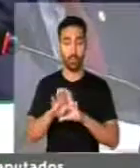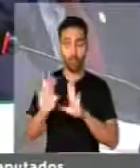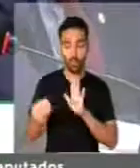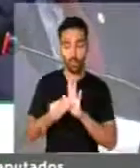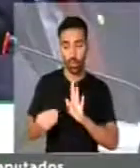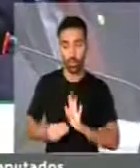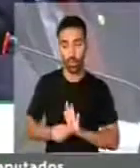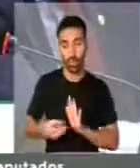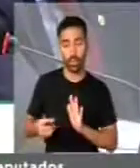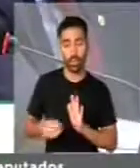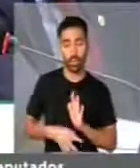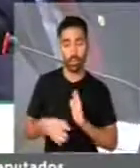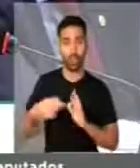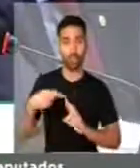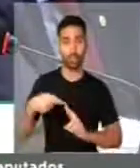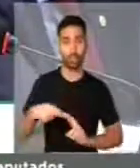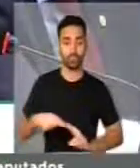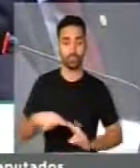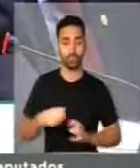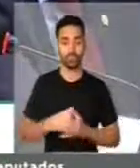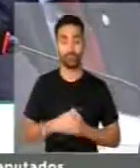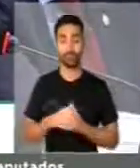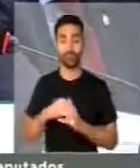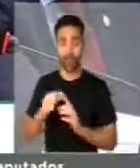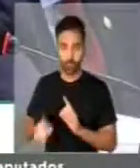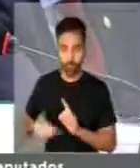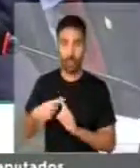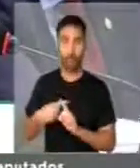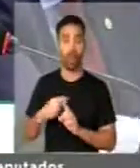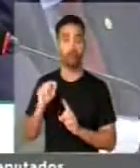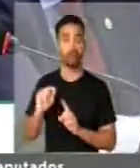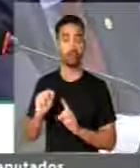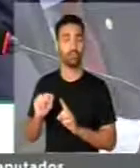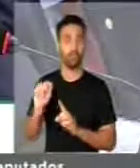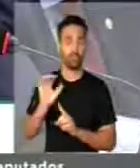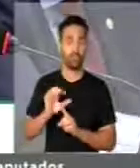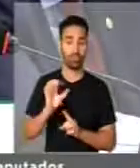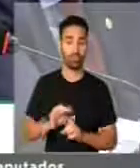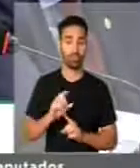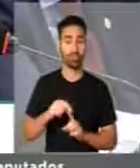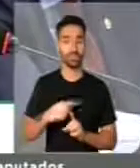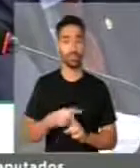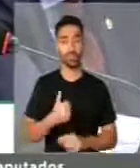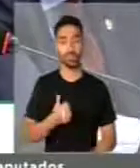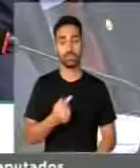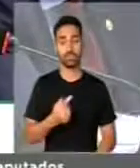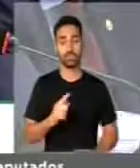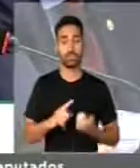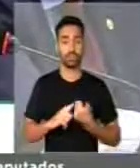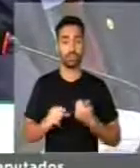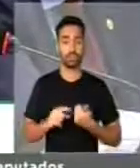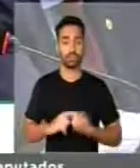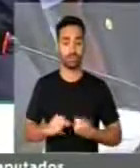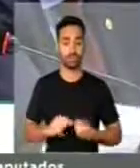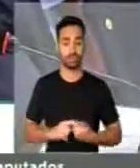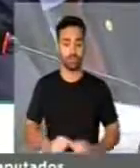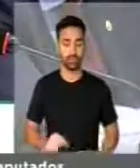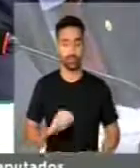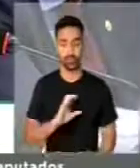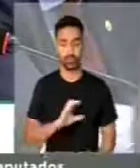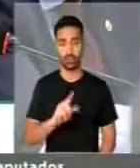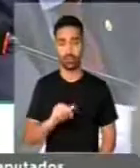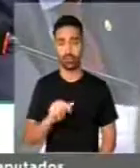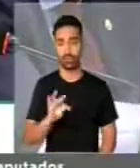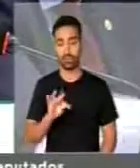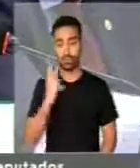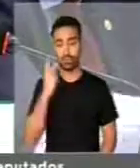de novos dispositivos, além de interferir em outros 17 artigos seletistas para